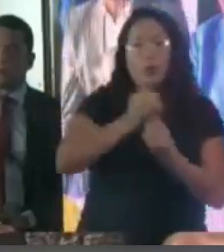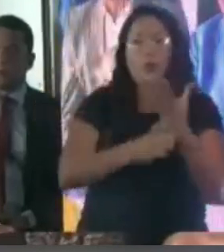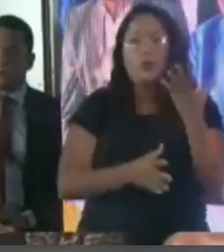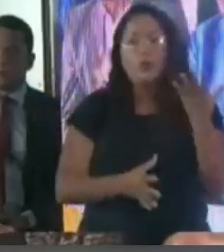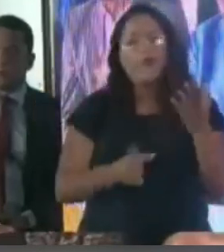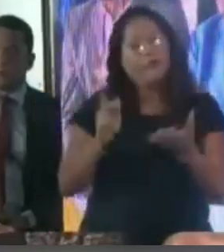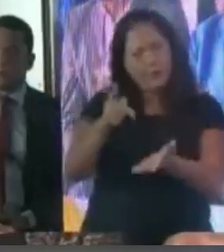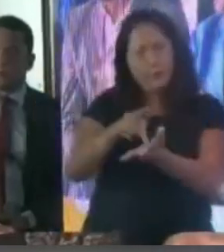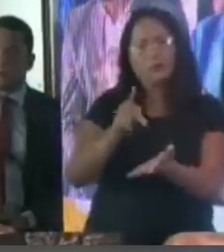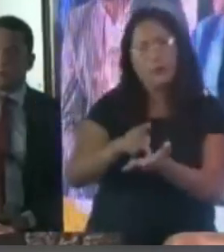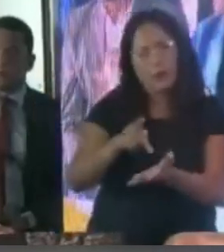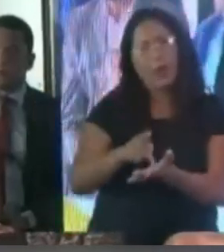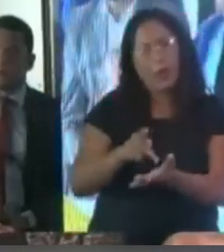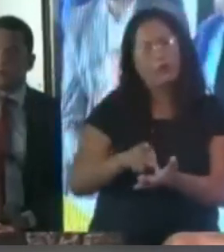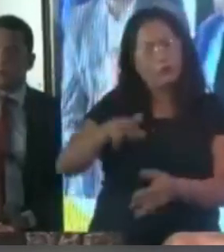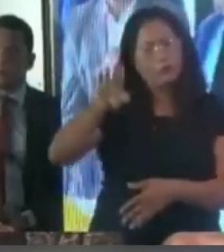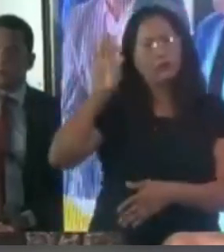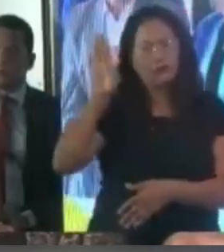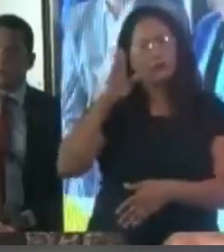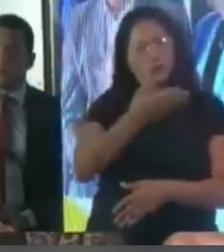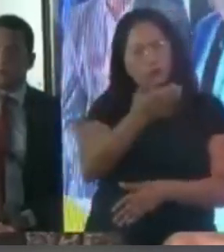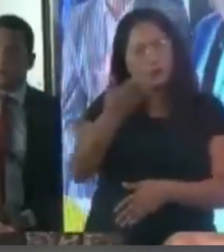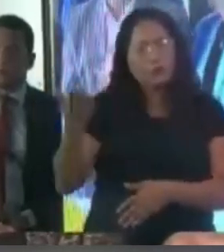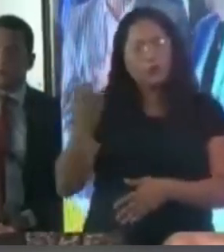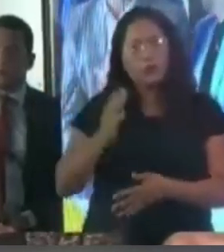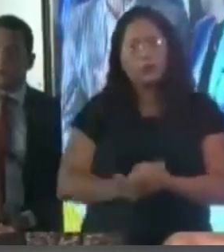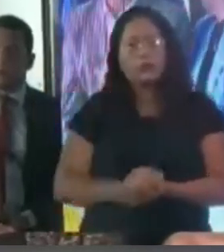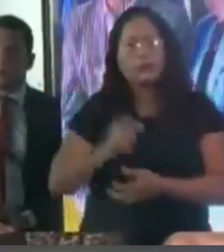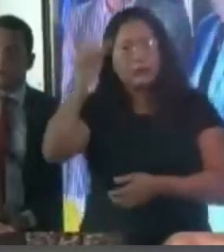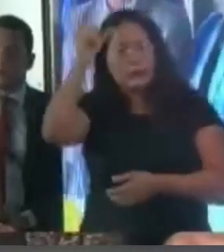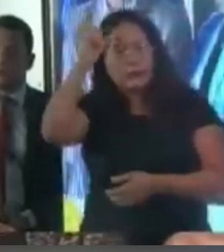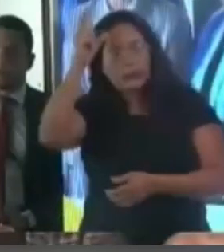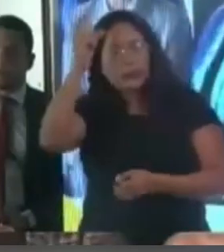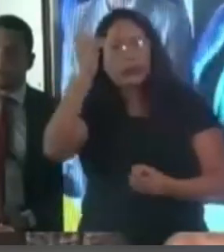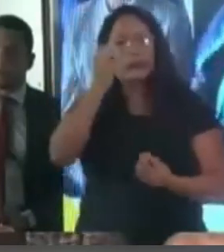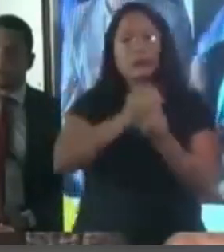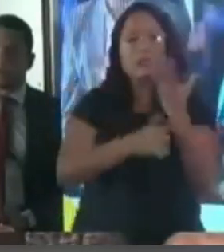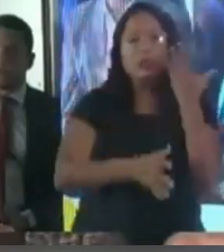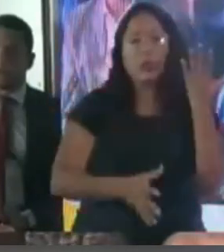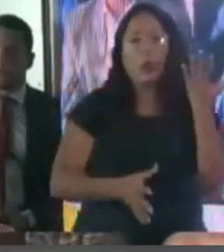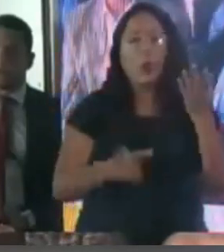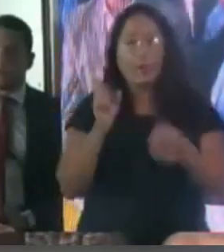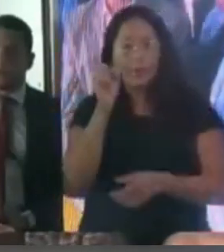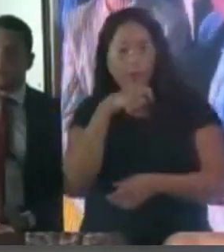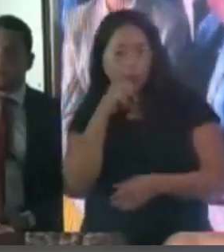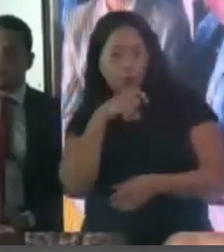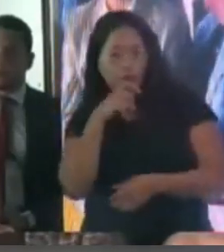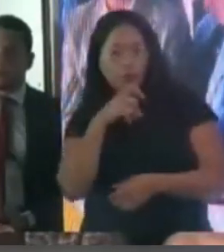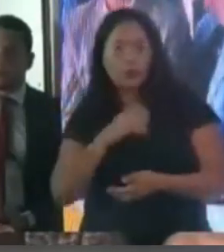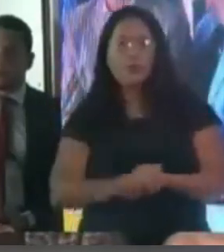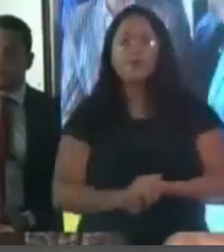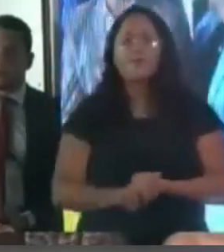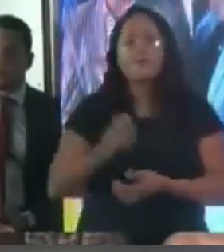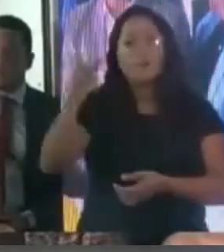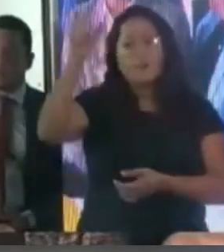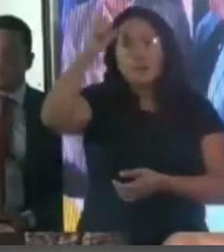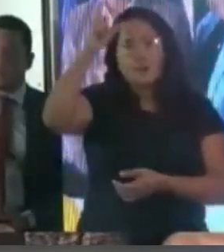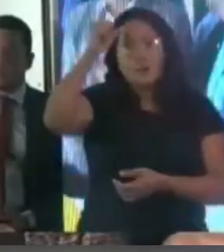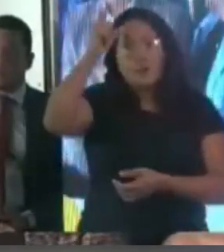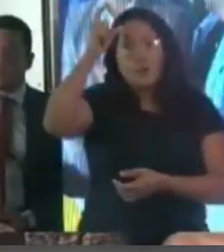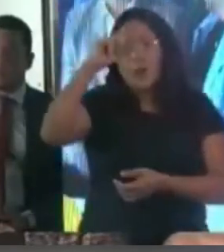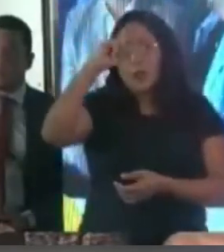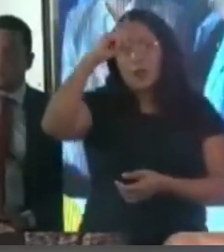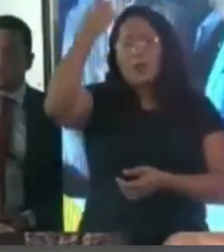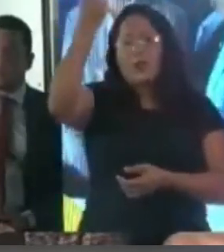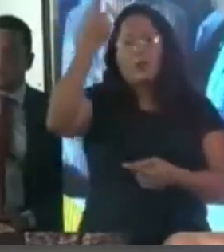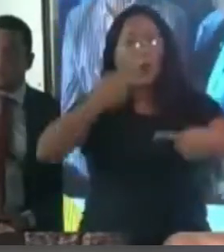É verdade, eu juro para vocês. Satanás inventou a fake news. Satanás inventou político